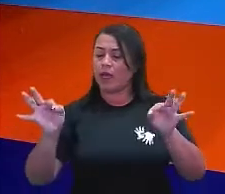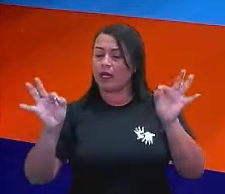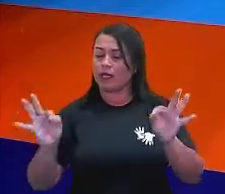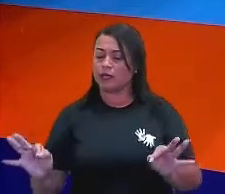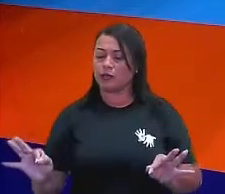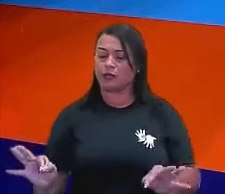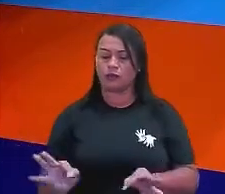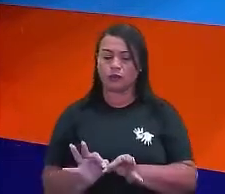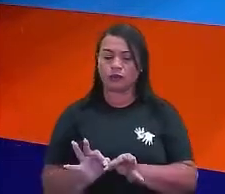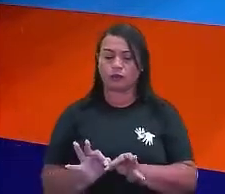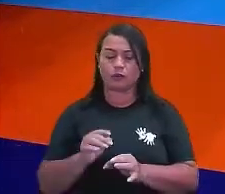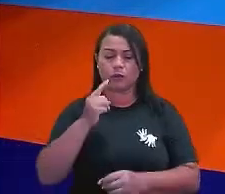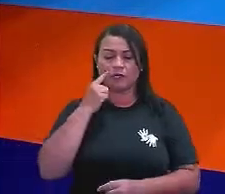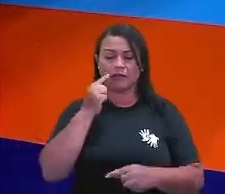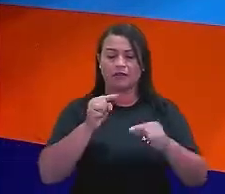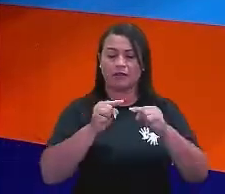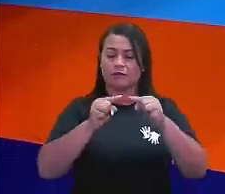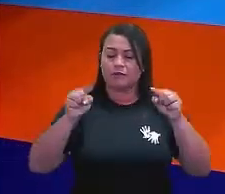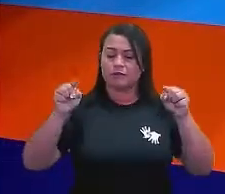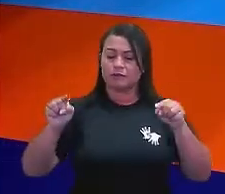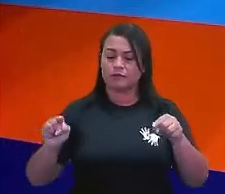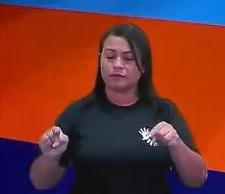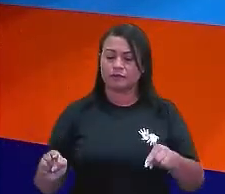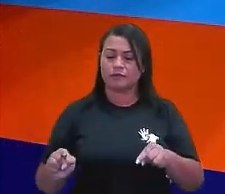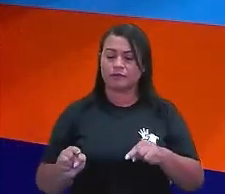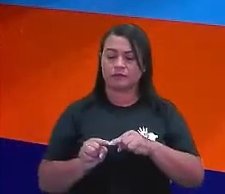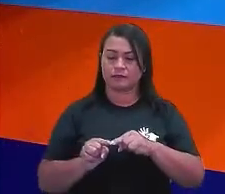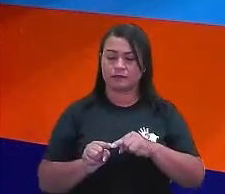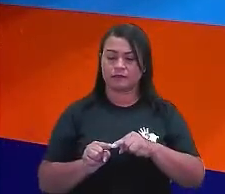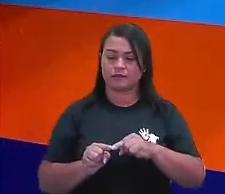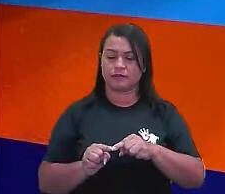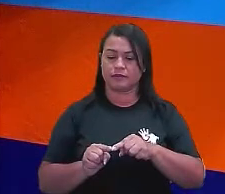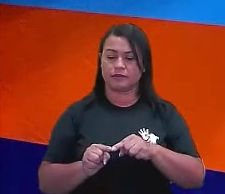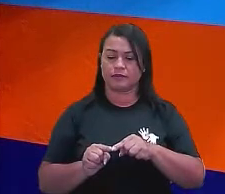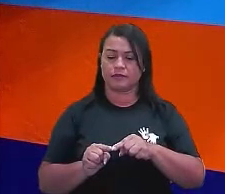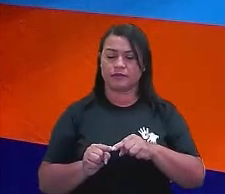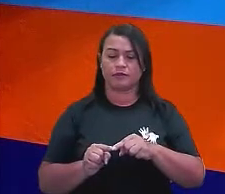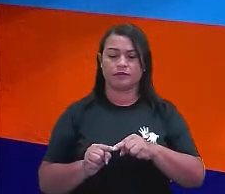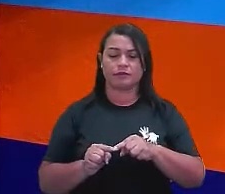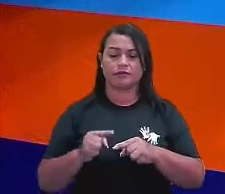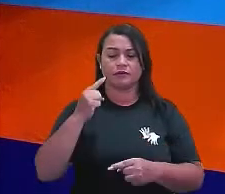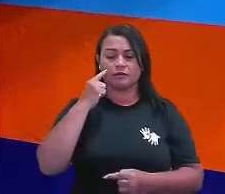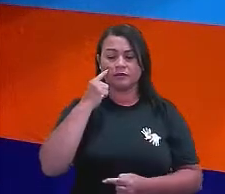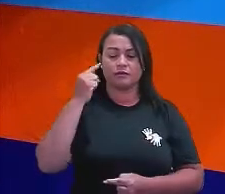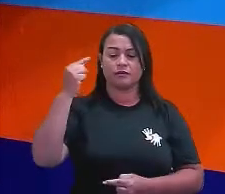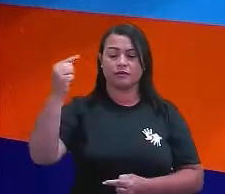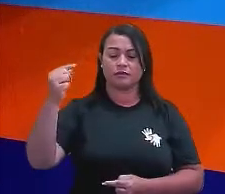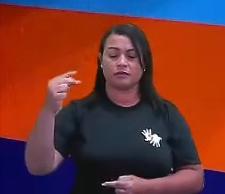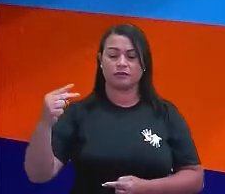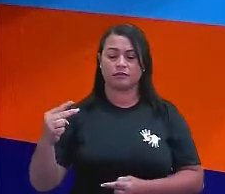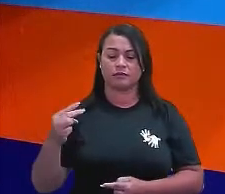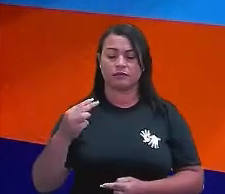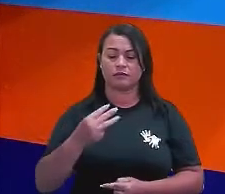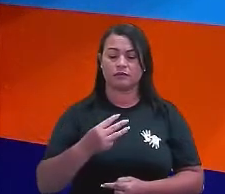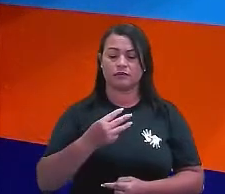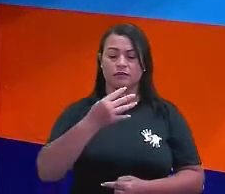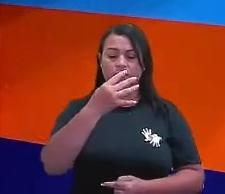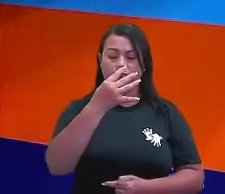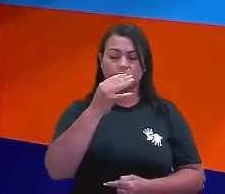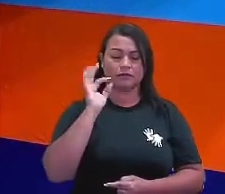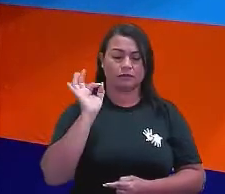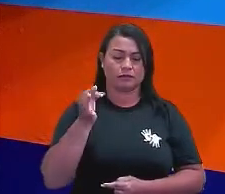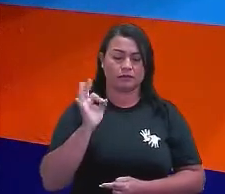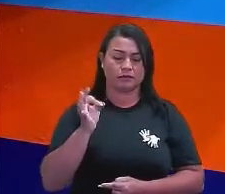retos. 4 lados e 4 ângulos retos, ó. Cada cantinho desse tem um ângulo